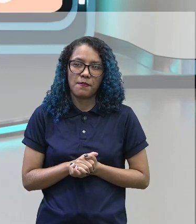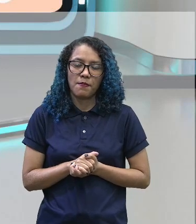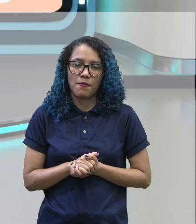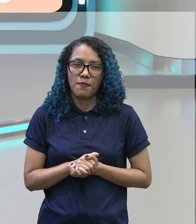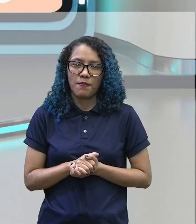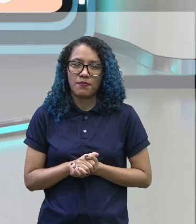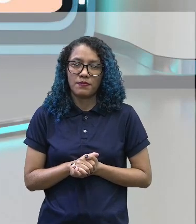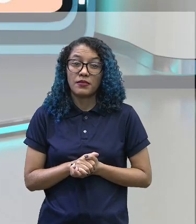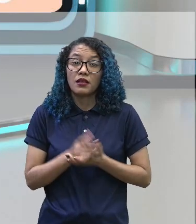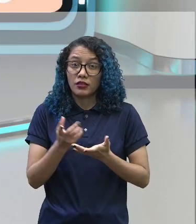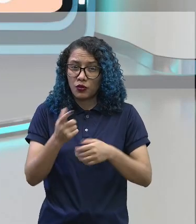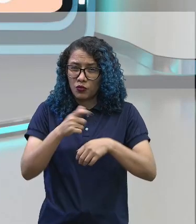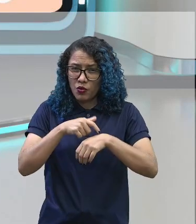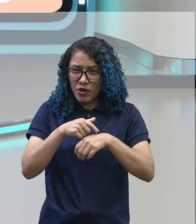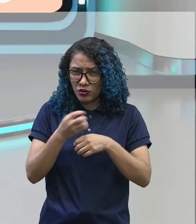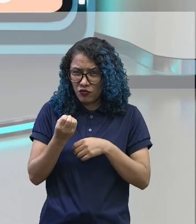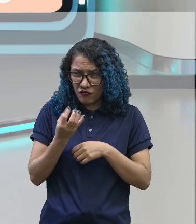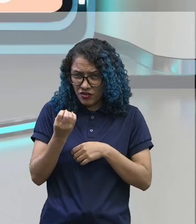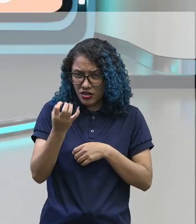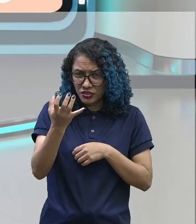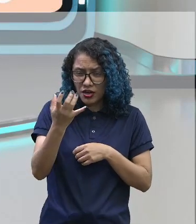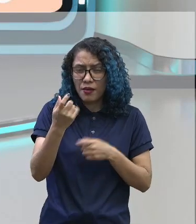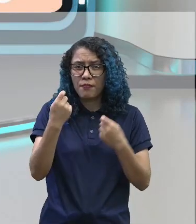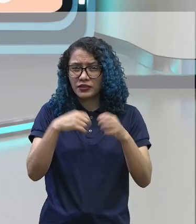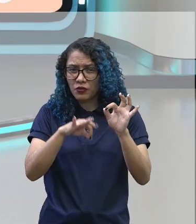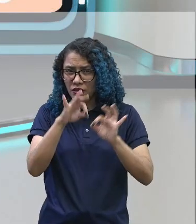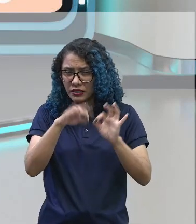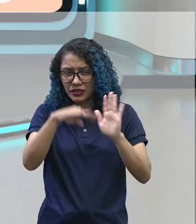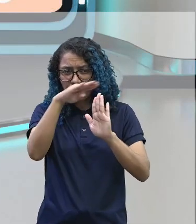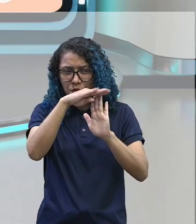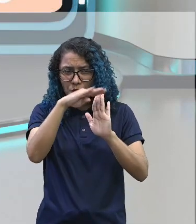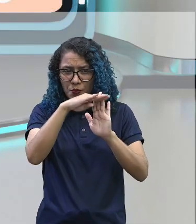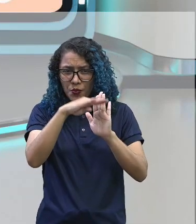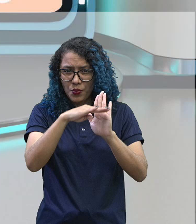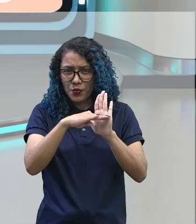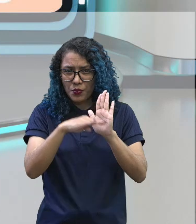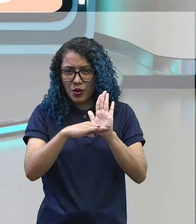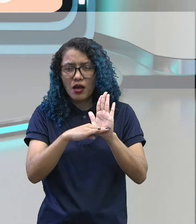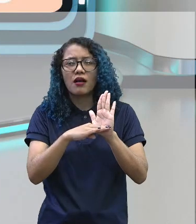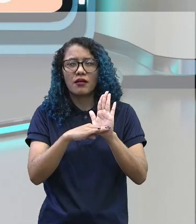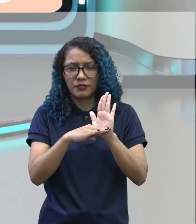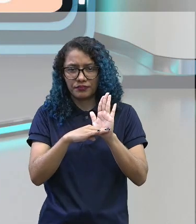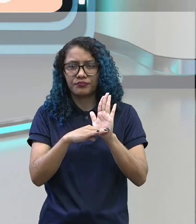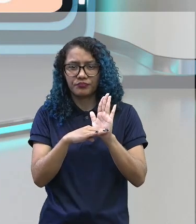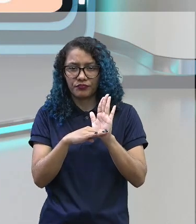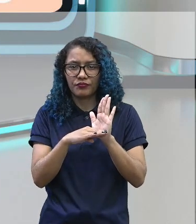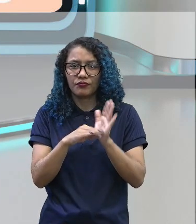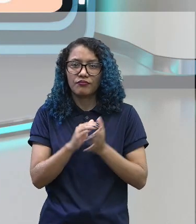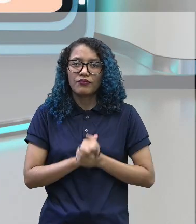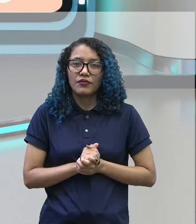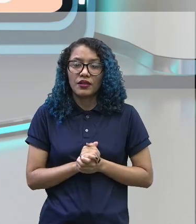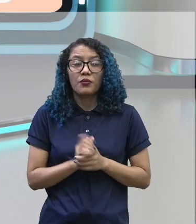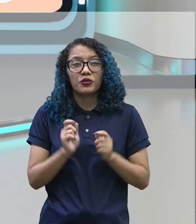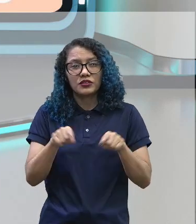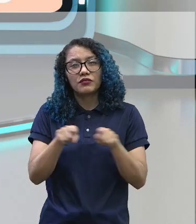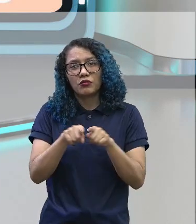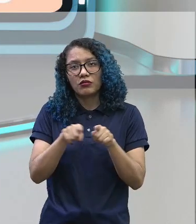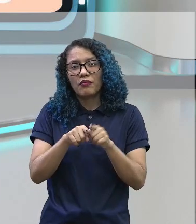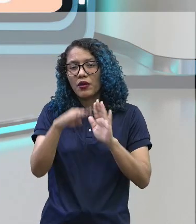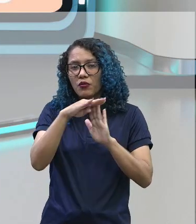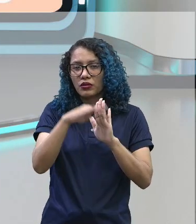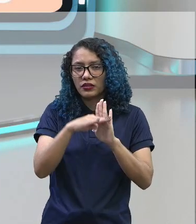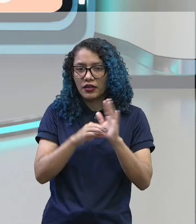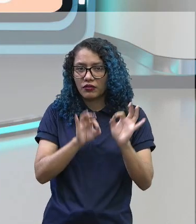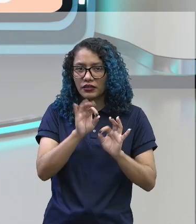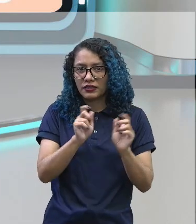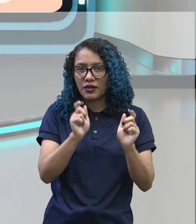uma viagem, nós precisamos listar, pontuar o roteiro de redação. Quando vamos escrever um